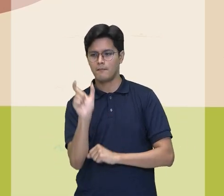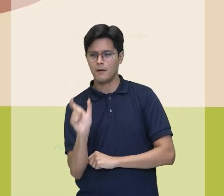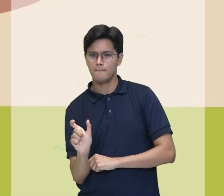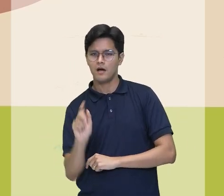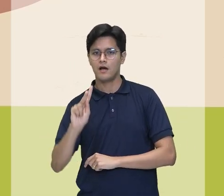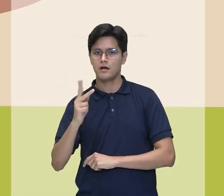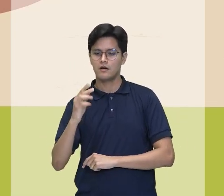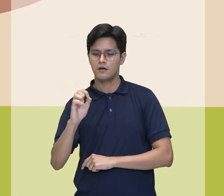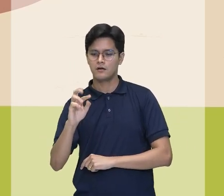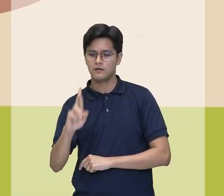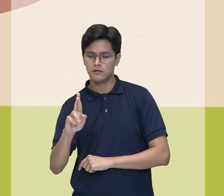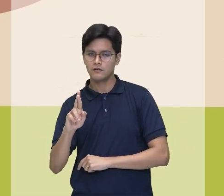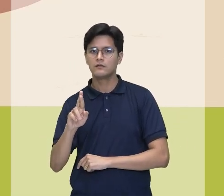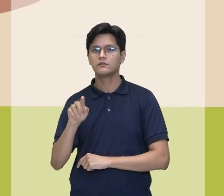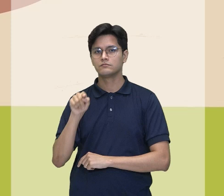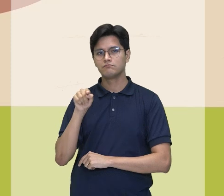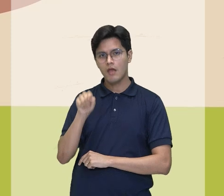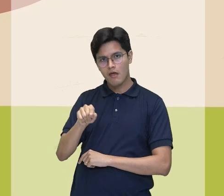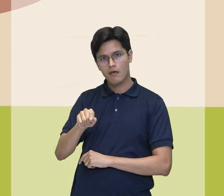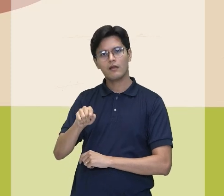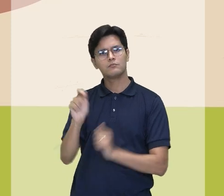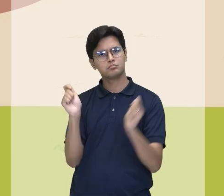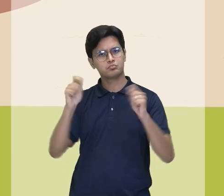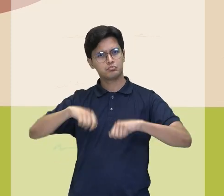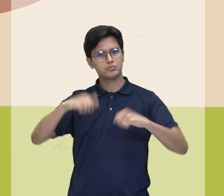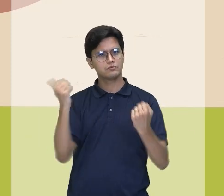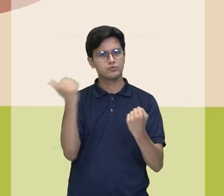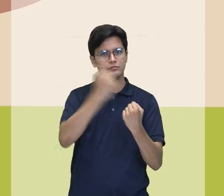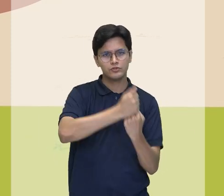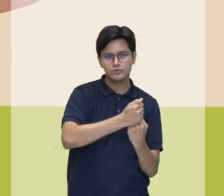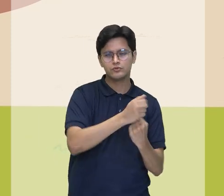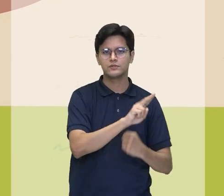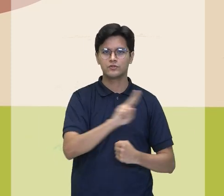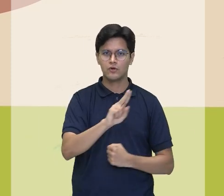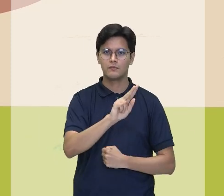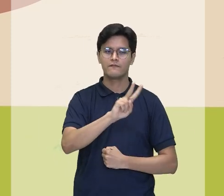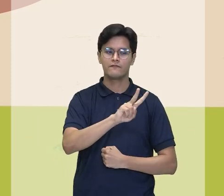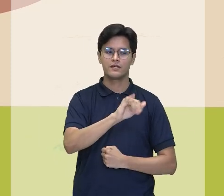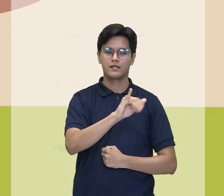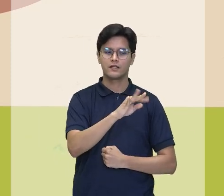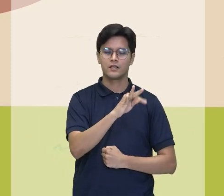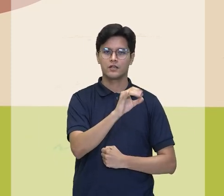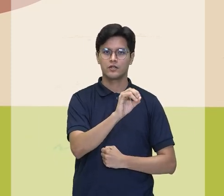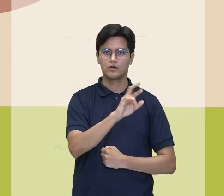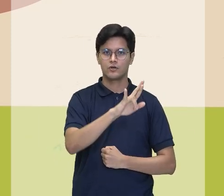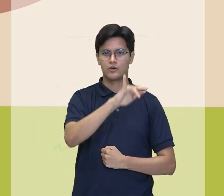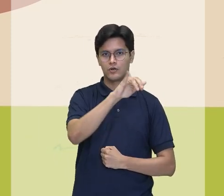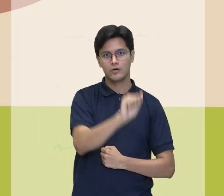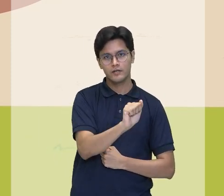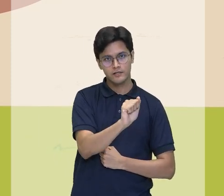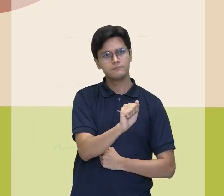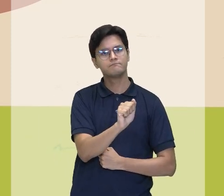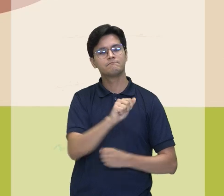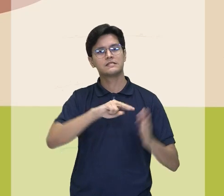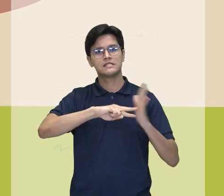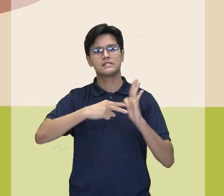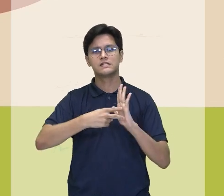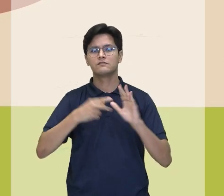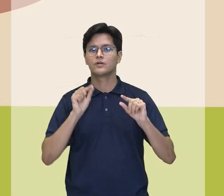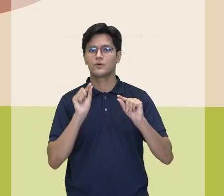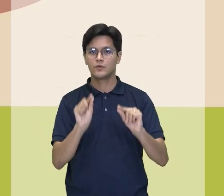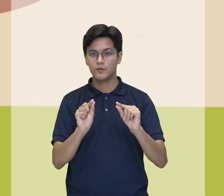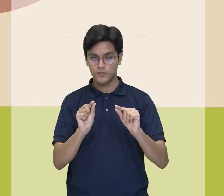elas substituem quem? Substituem o nome Victoria. Ou seja, esse her é um exemplo